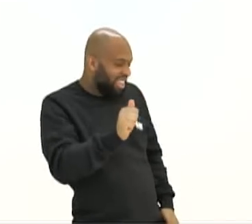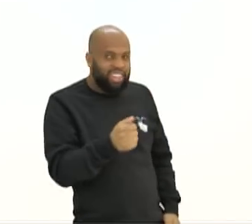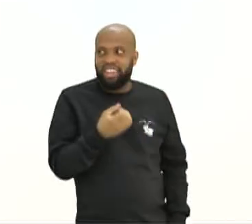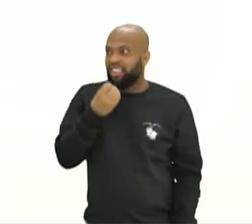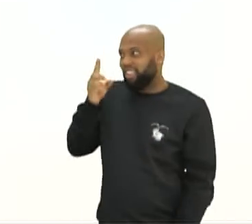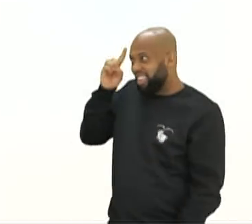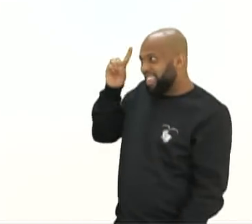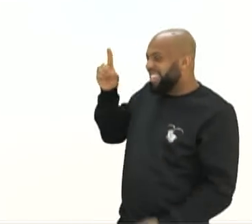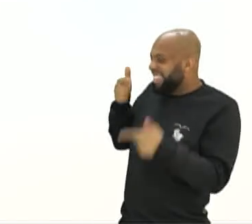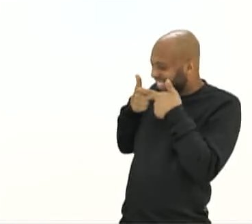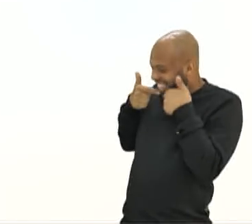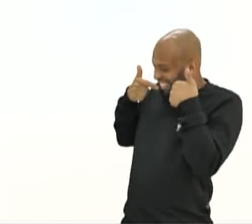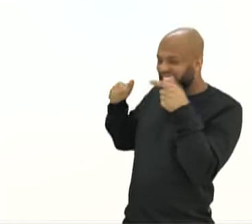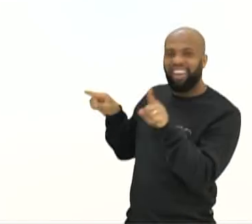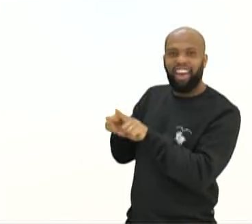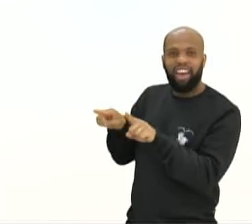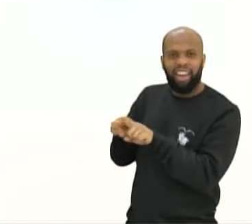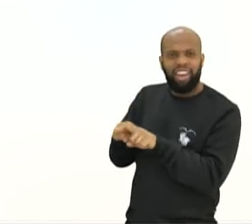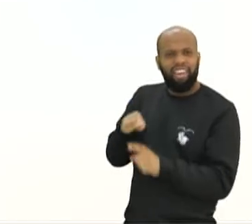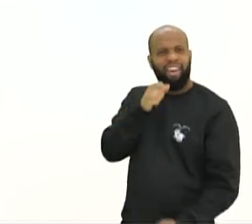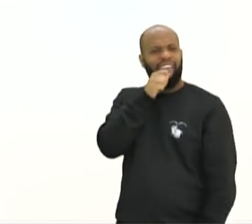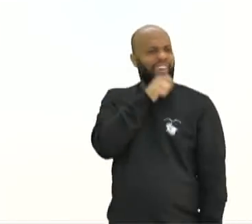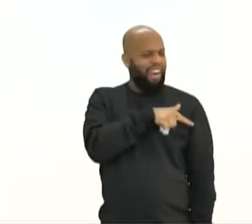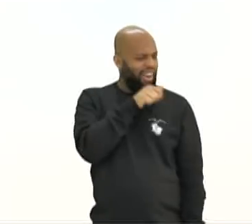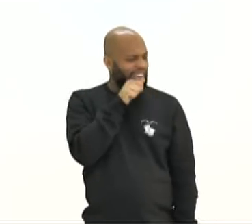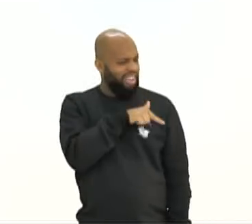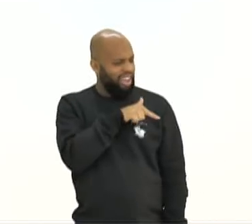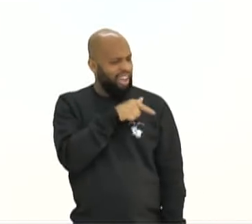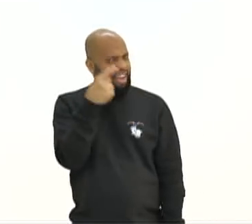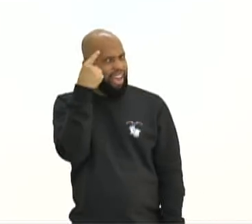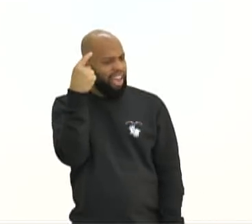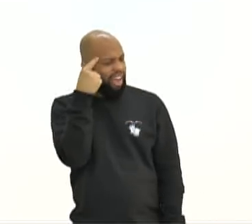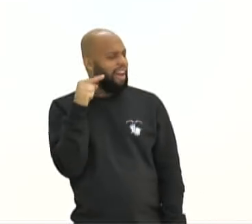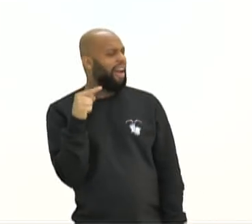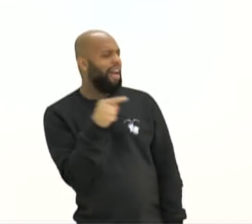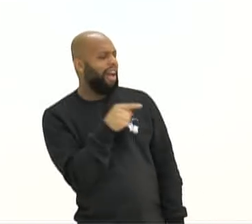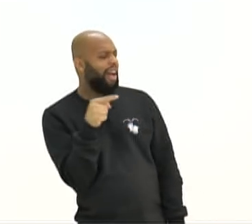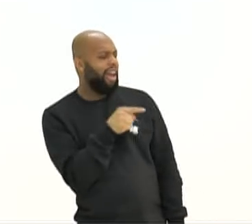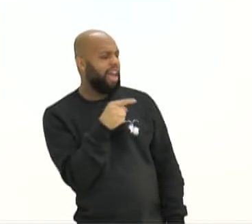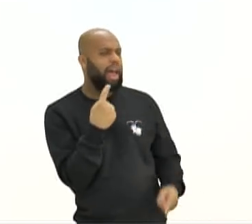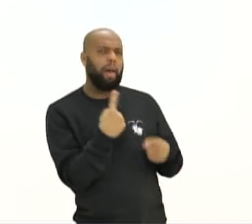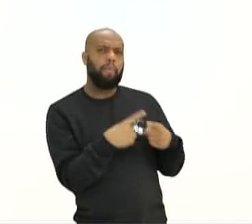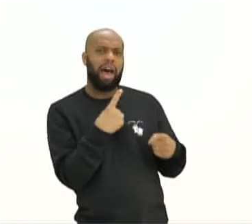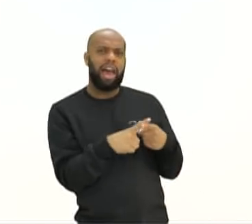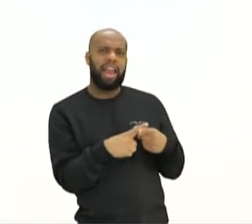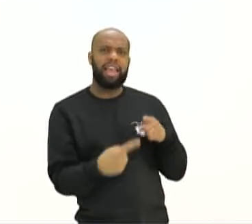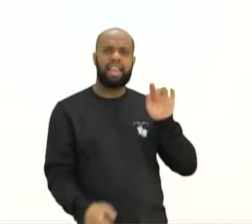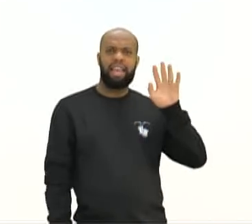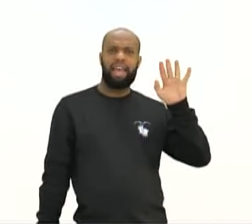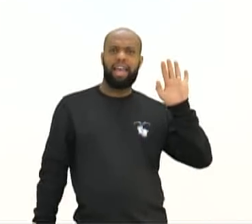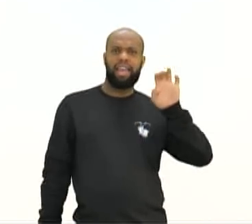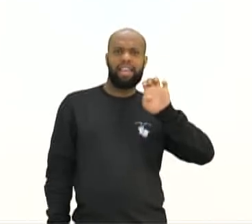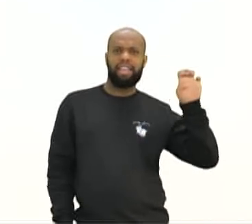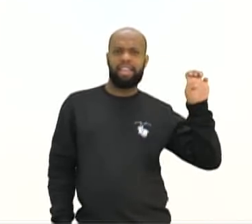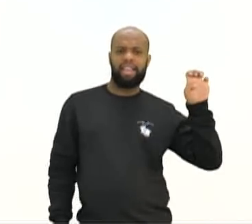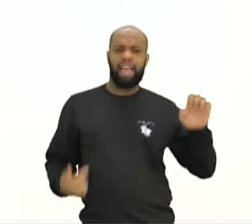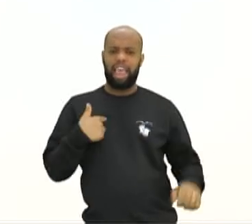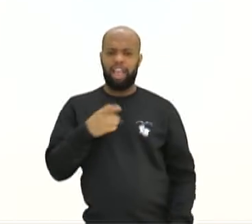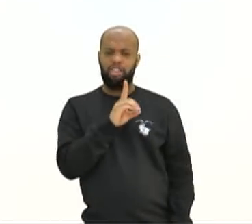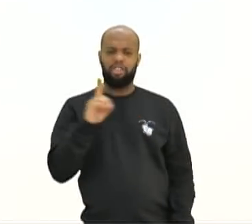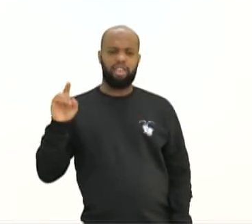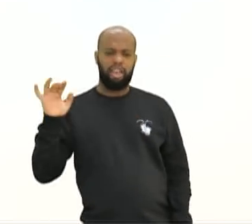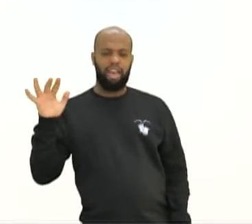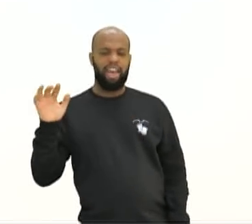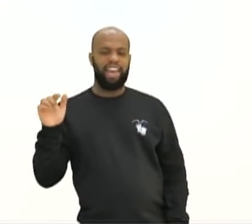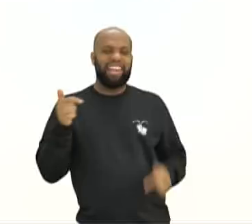dia, sorrindo. Engraçado, pensou uma. A outra é canhota. E riram as duas.